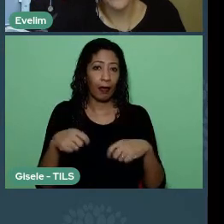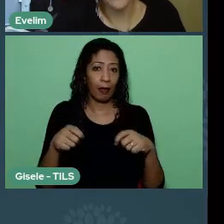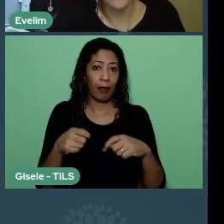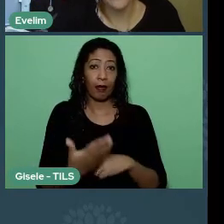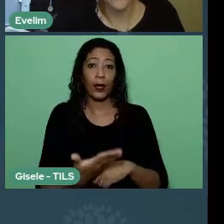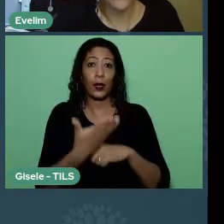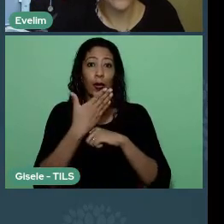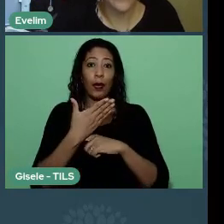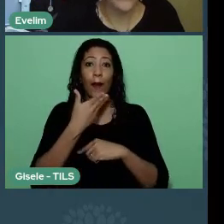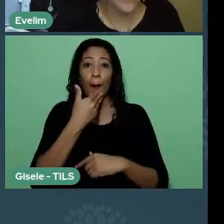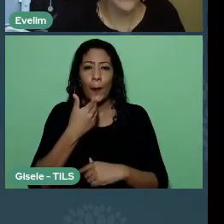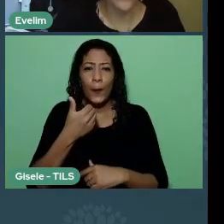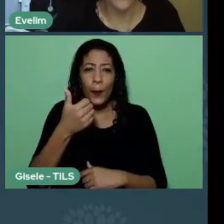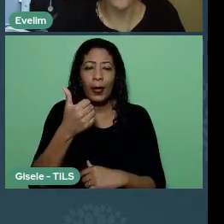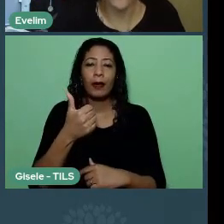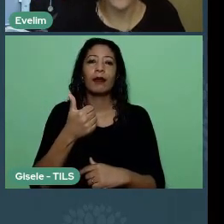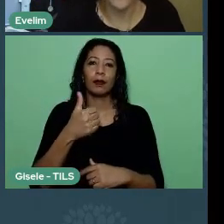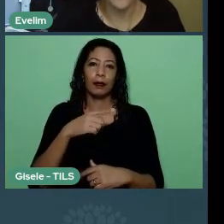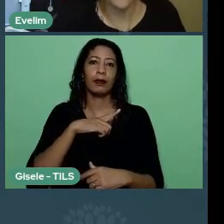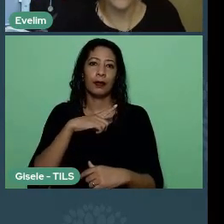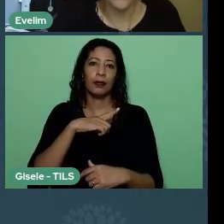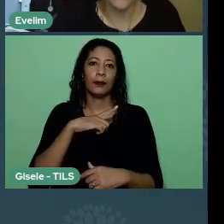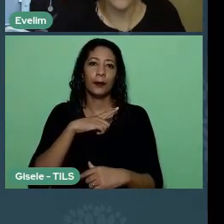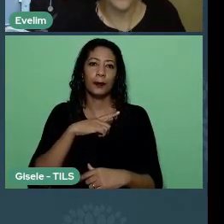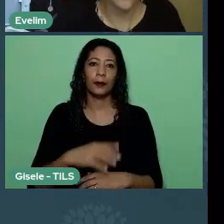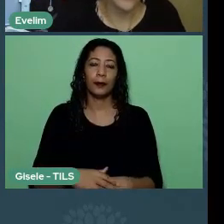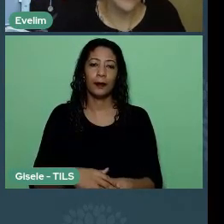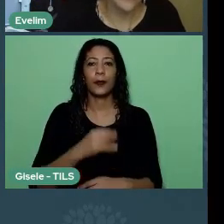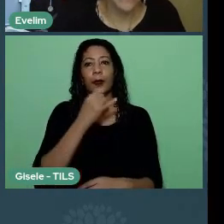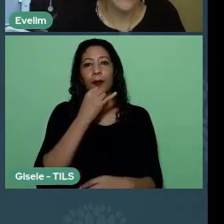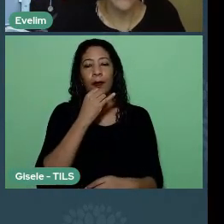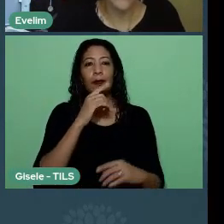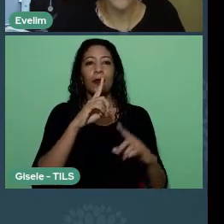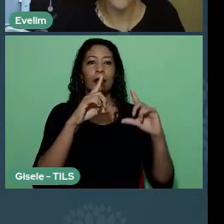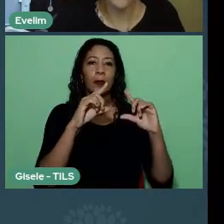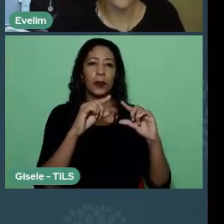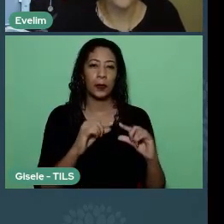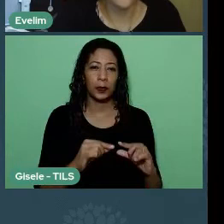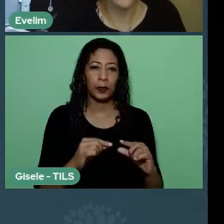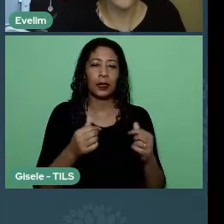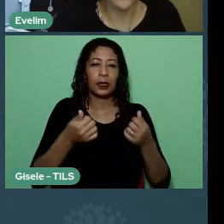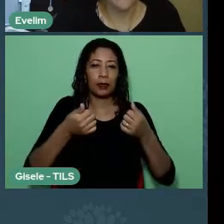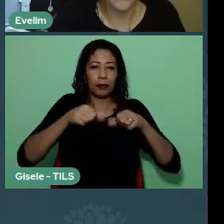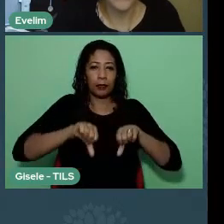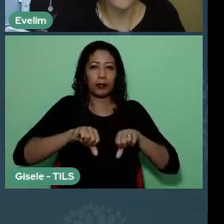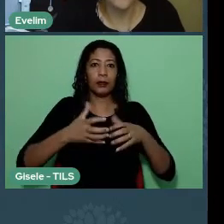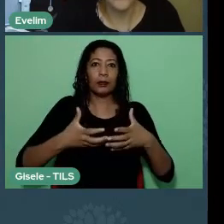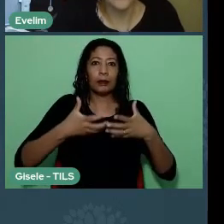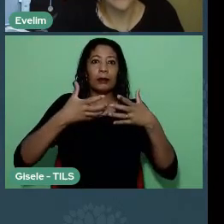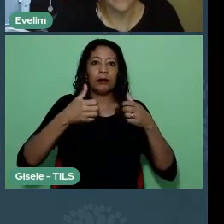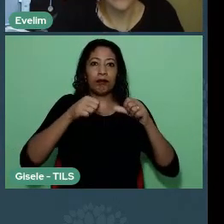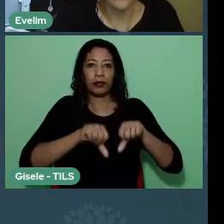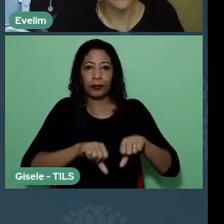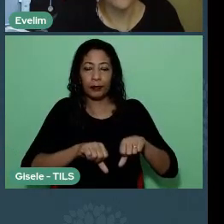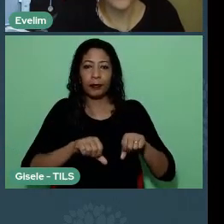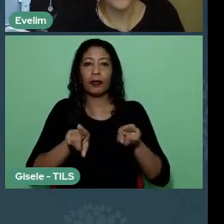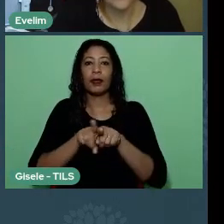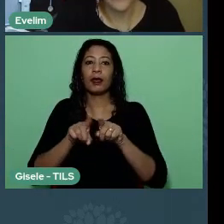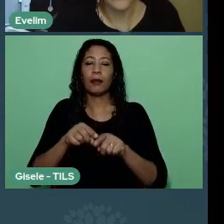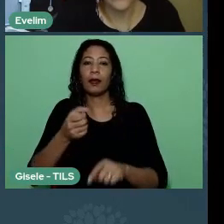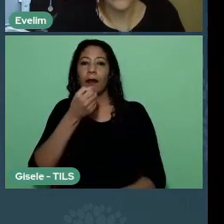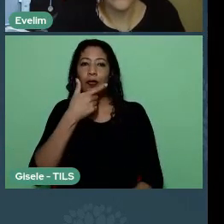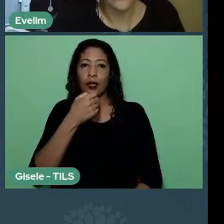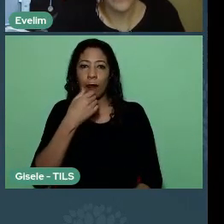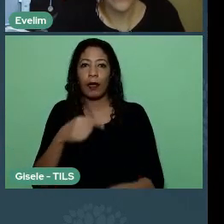né, em alguns resultados, como redução do número de exacerbações, uso de medicamentos, de resgate